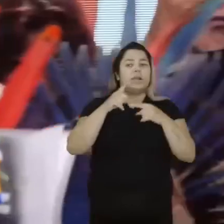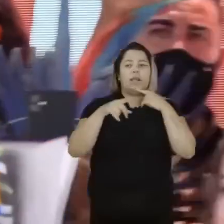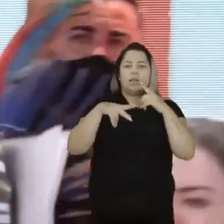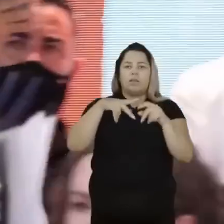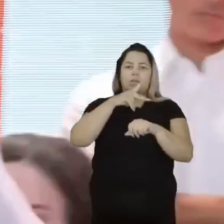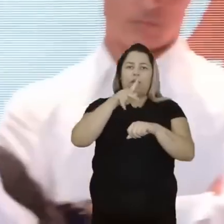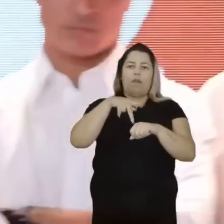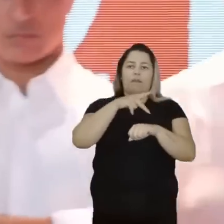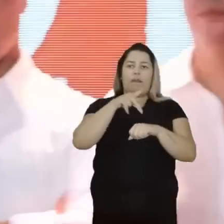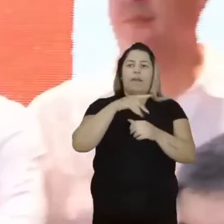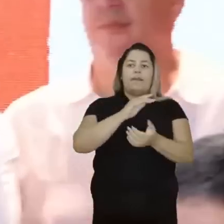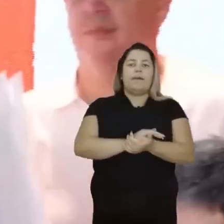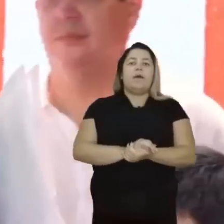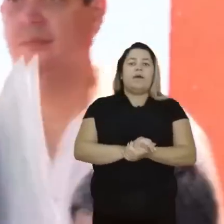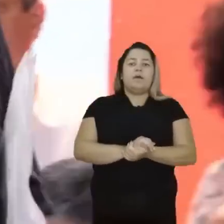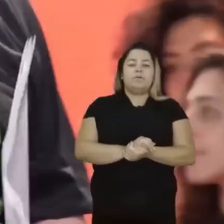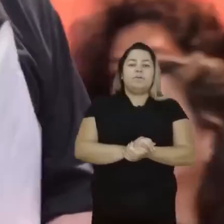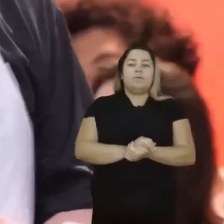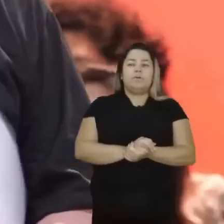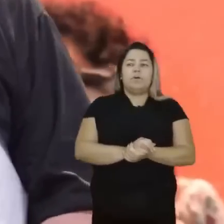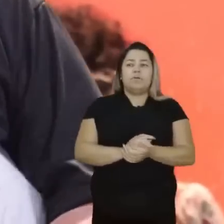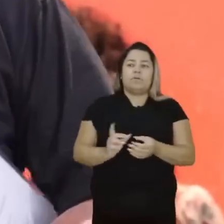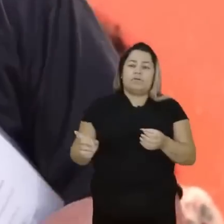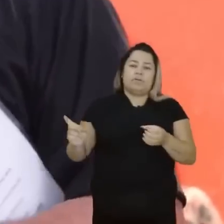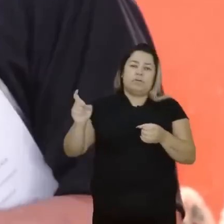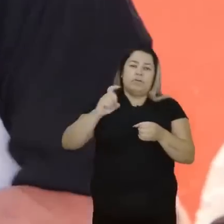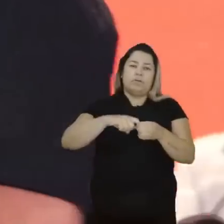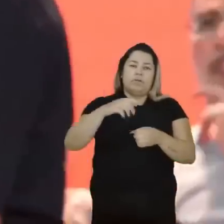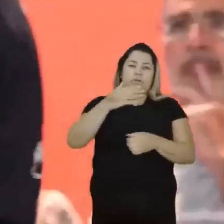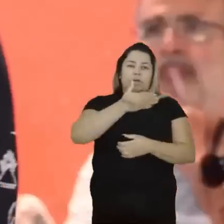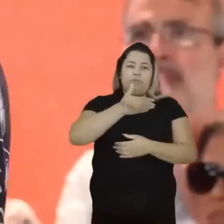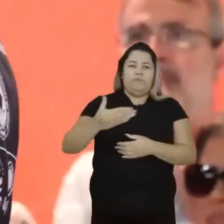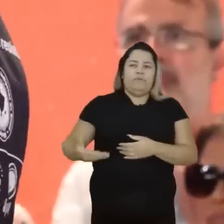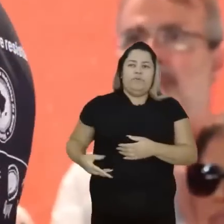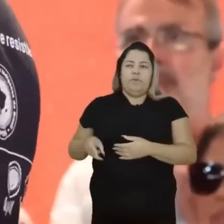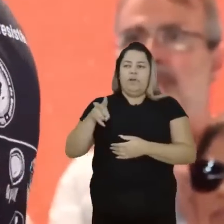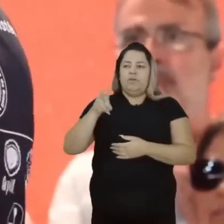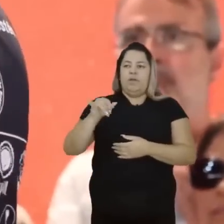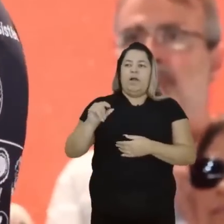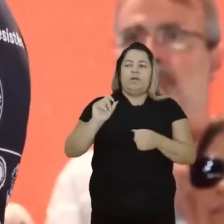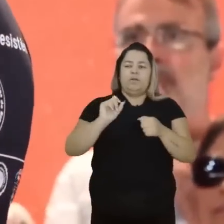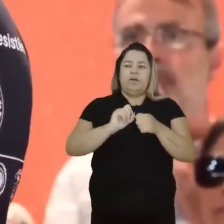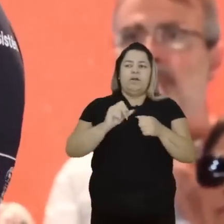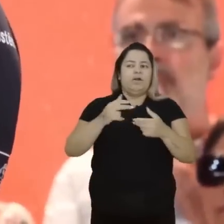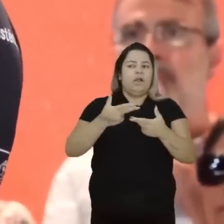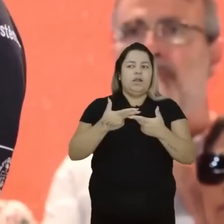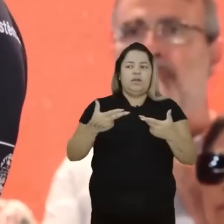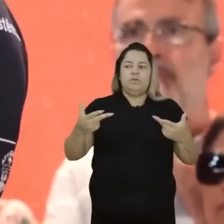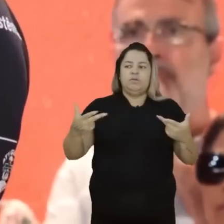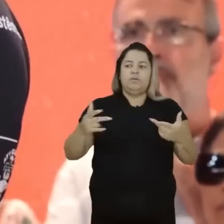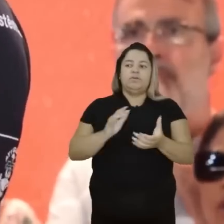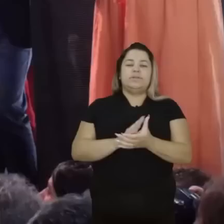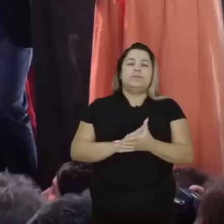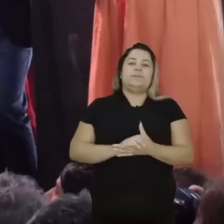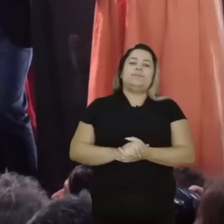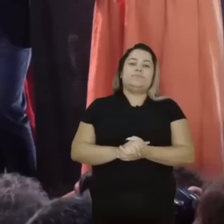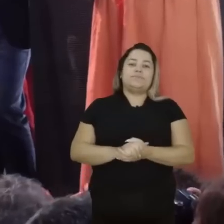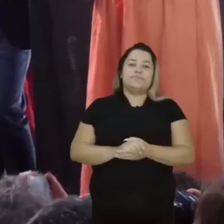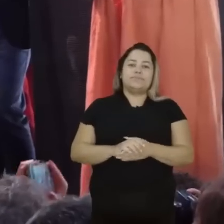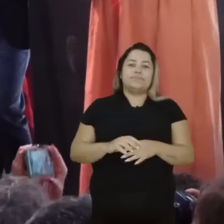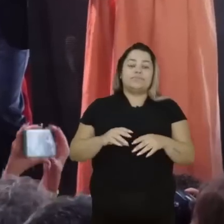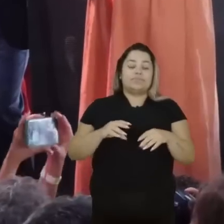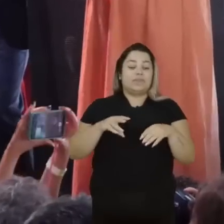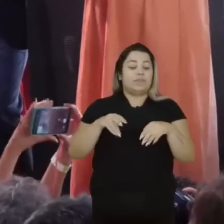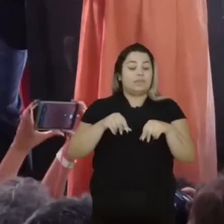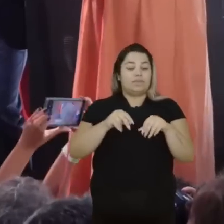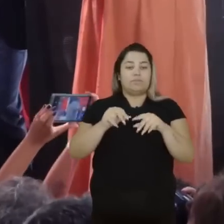país, se nós voltarmos ao governo, vai fazer qualquer coisa em terra indígena sem que